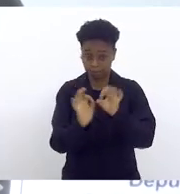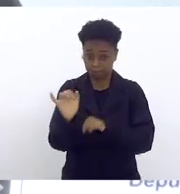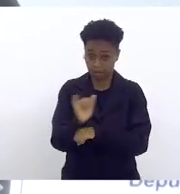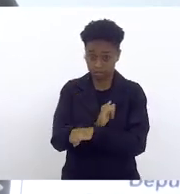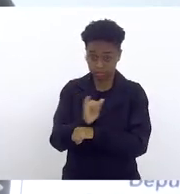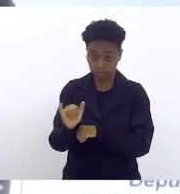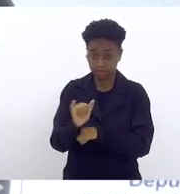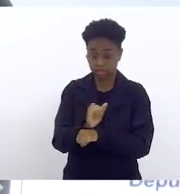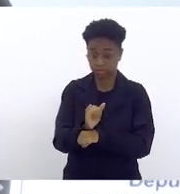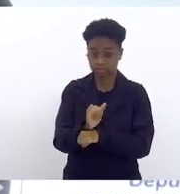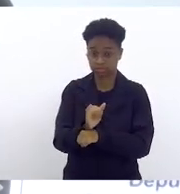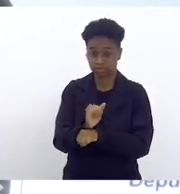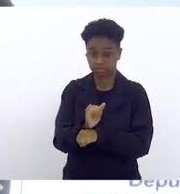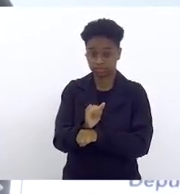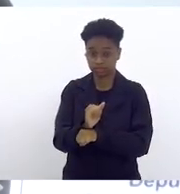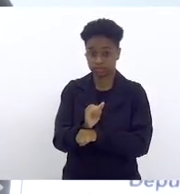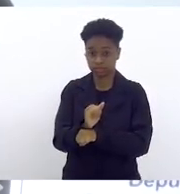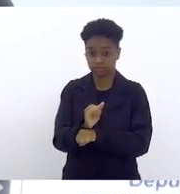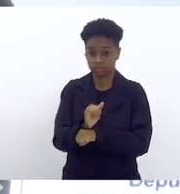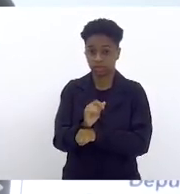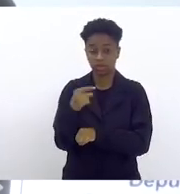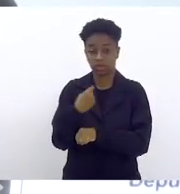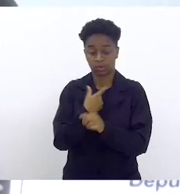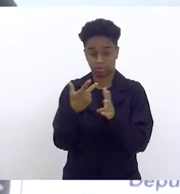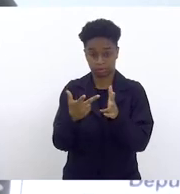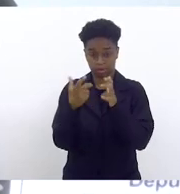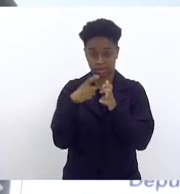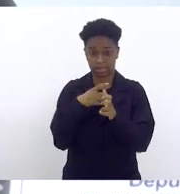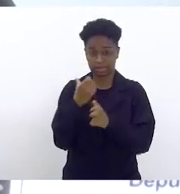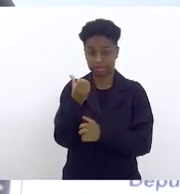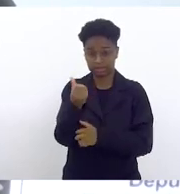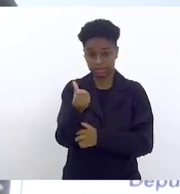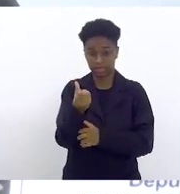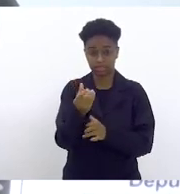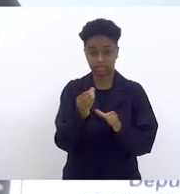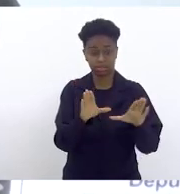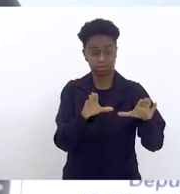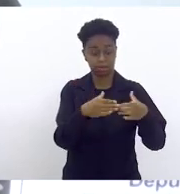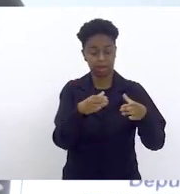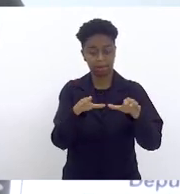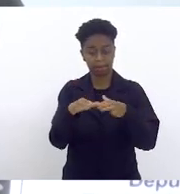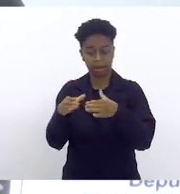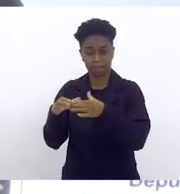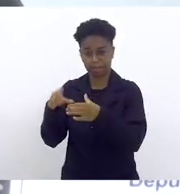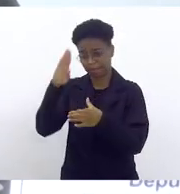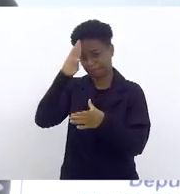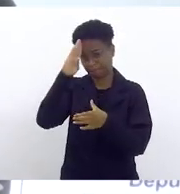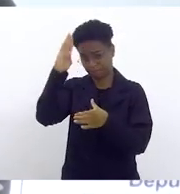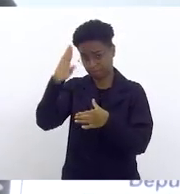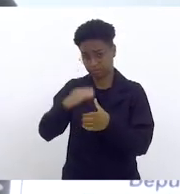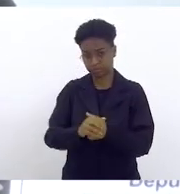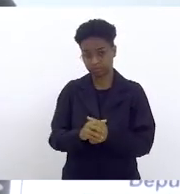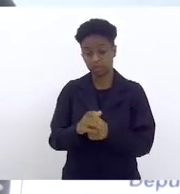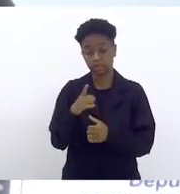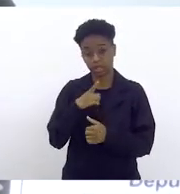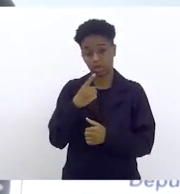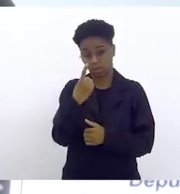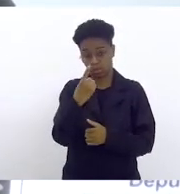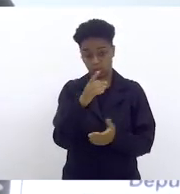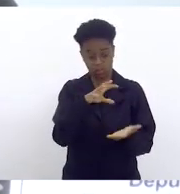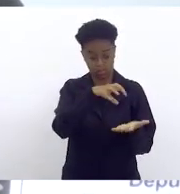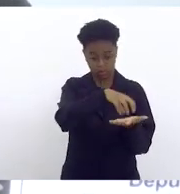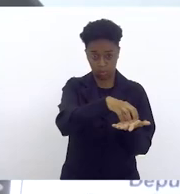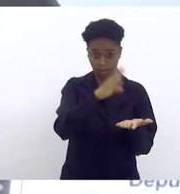ao situar seis grandes complexos tendo com um dos principais o complexo